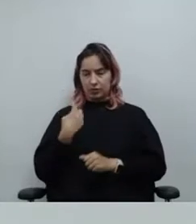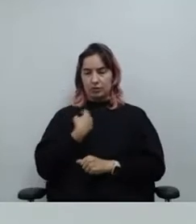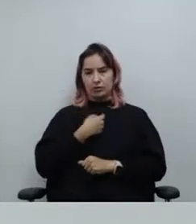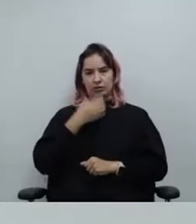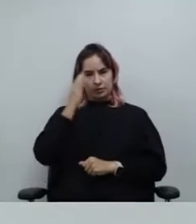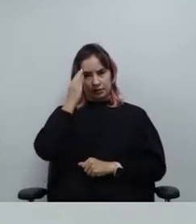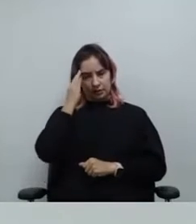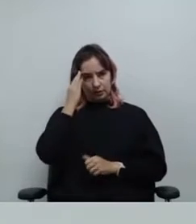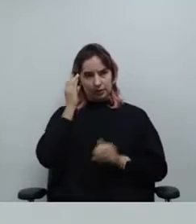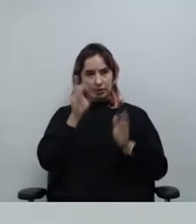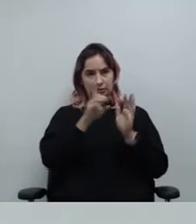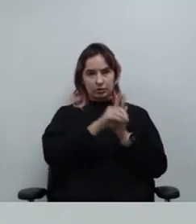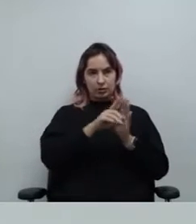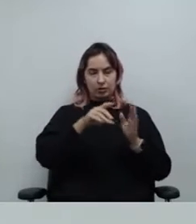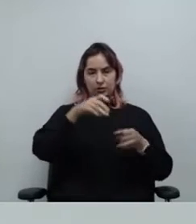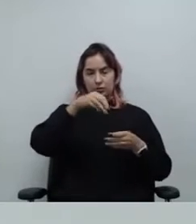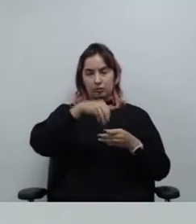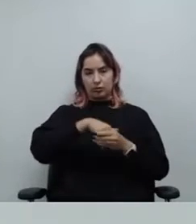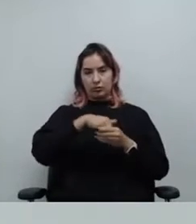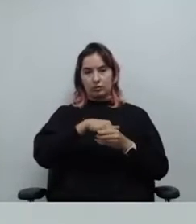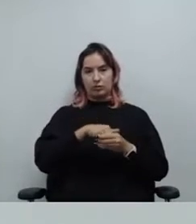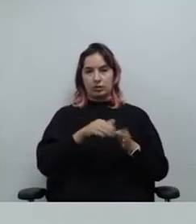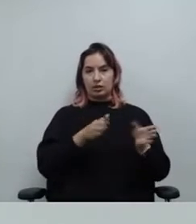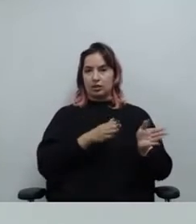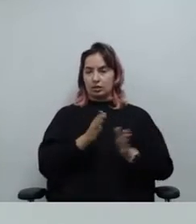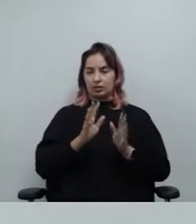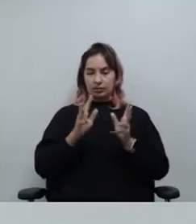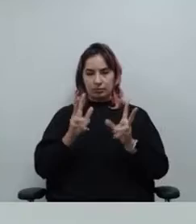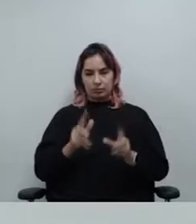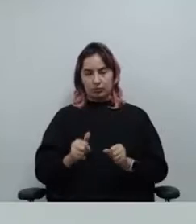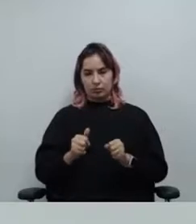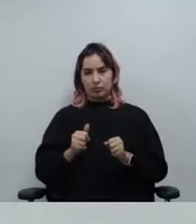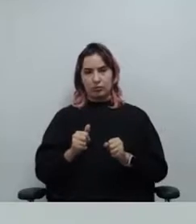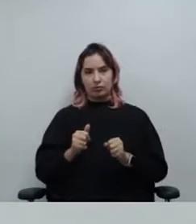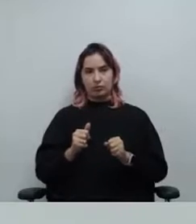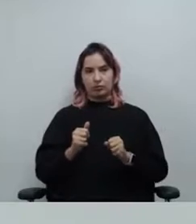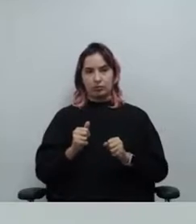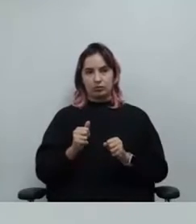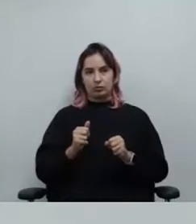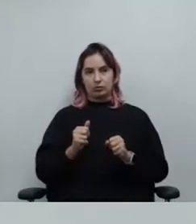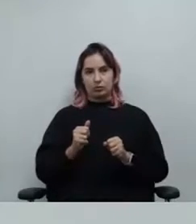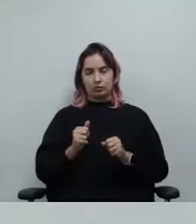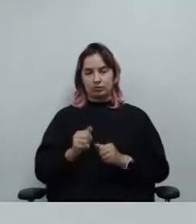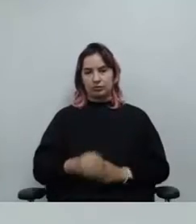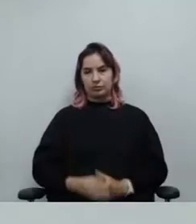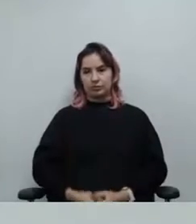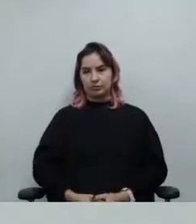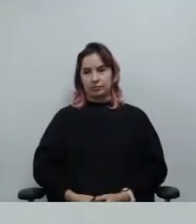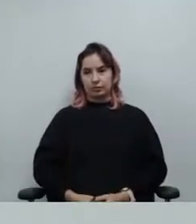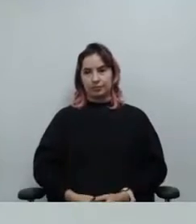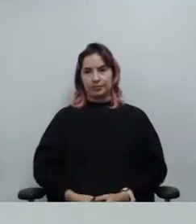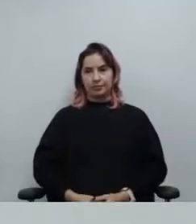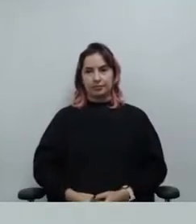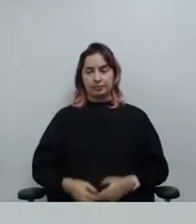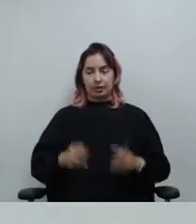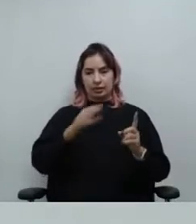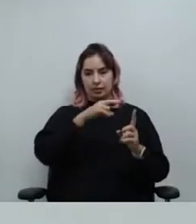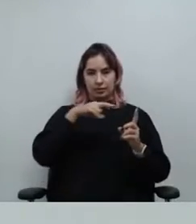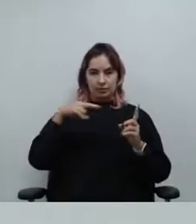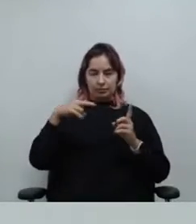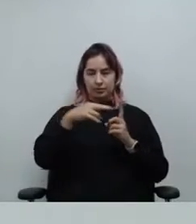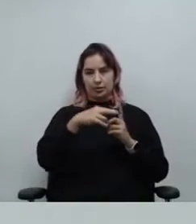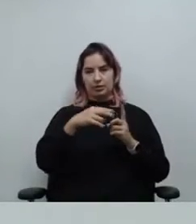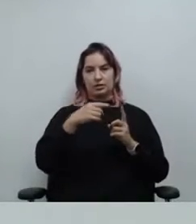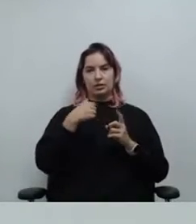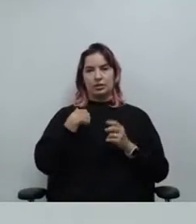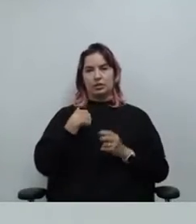entendemos que o direito ao voto deve estar acessível a todas as carreiras do quadro funcional. Nesta perspectiva,